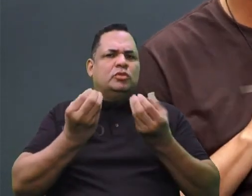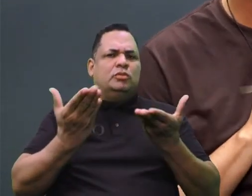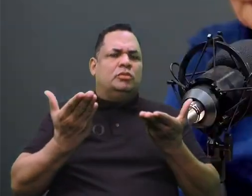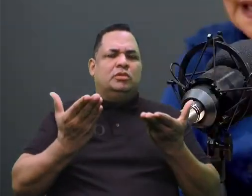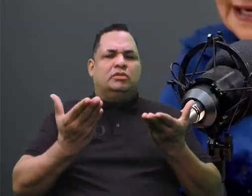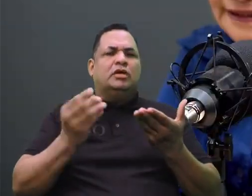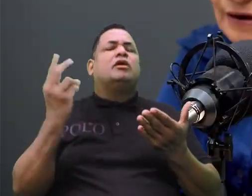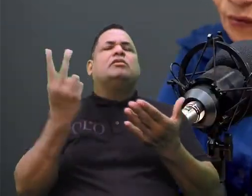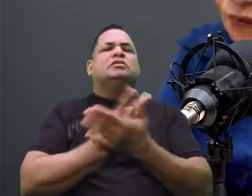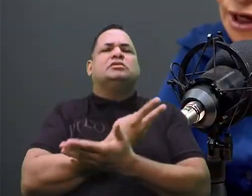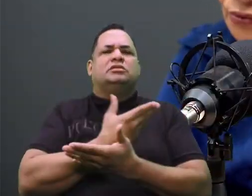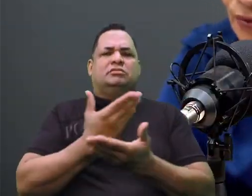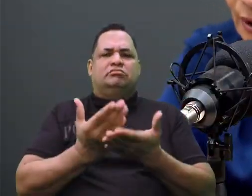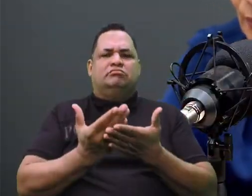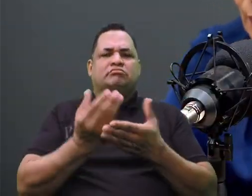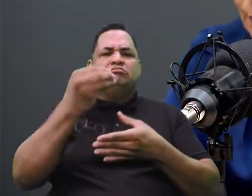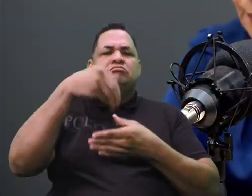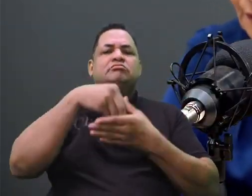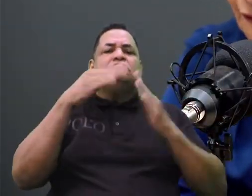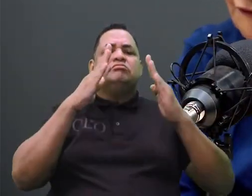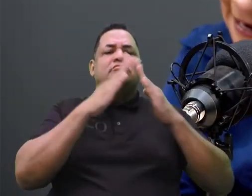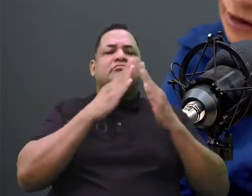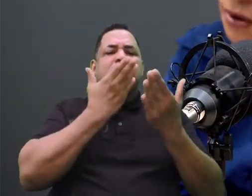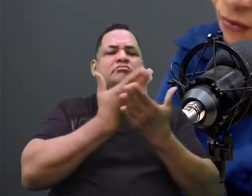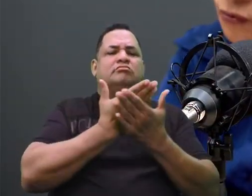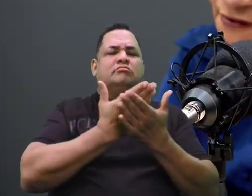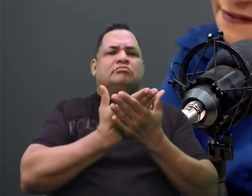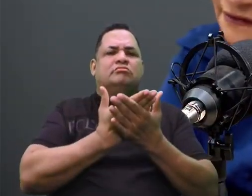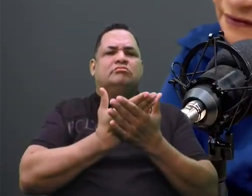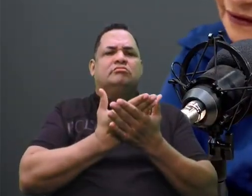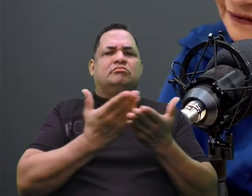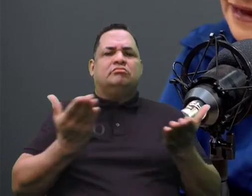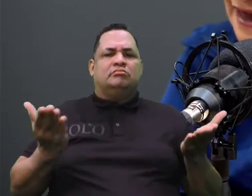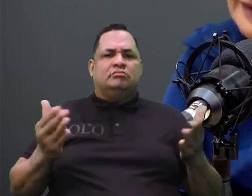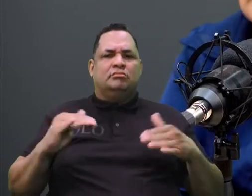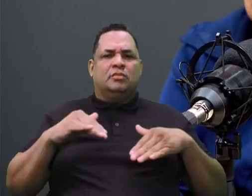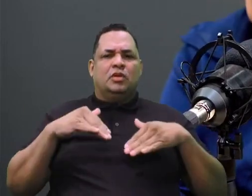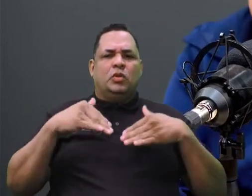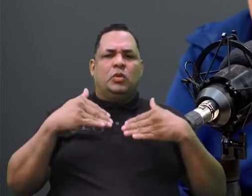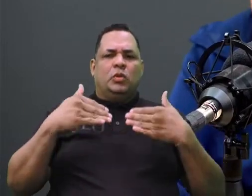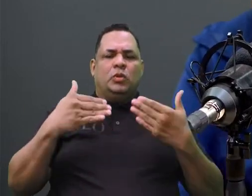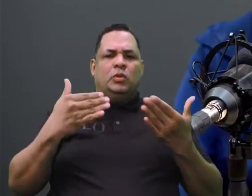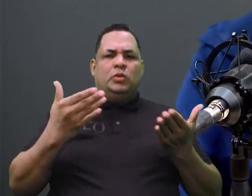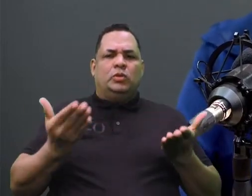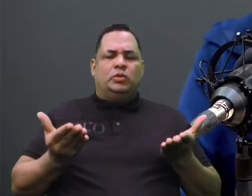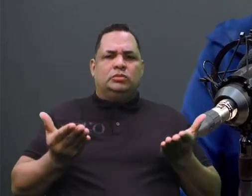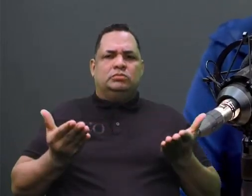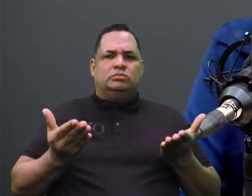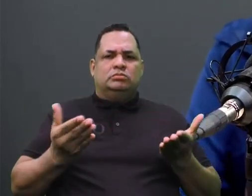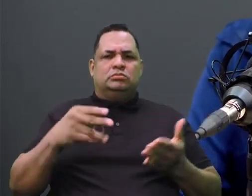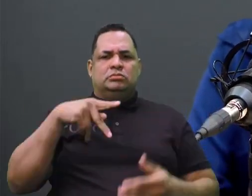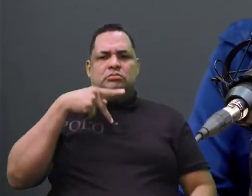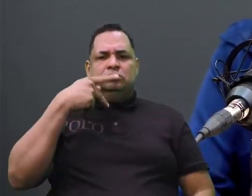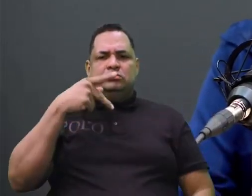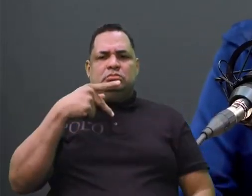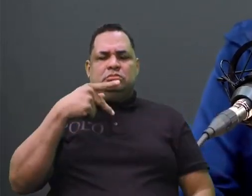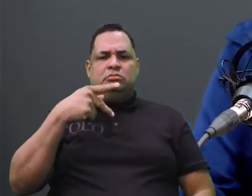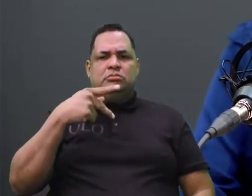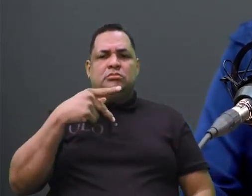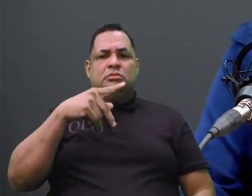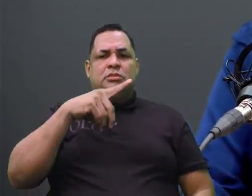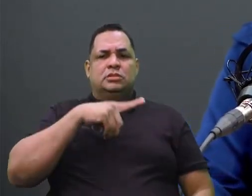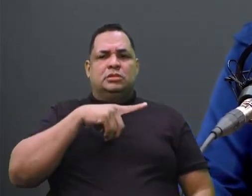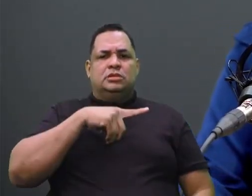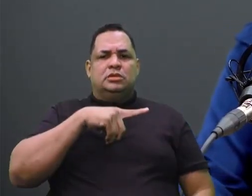é. Então, quando eu falei com a Rose, né, voltando, ela disse que havia